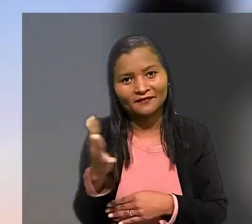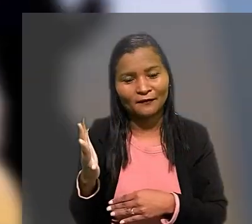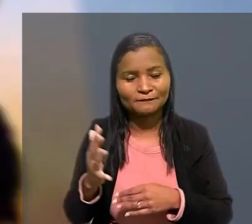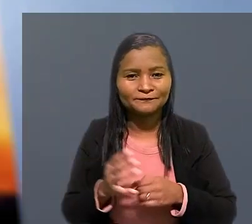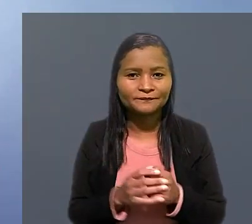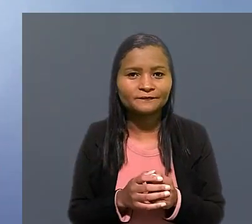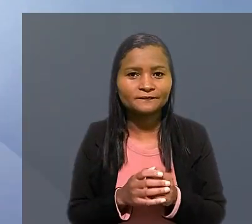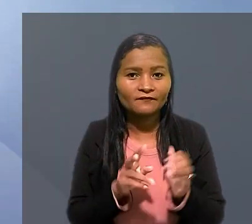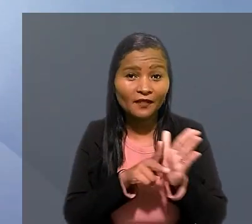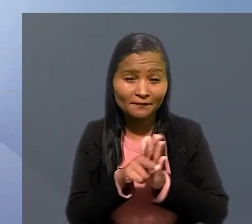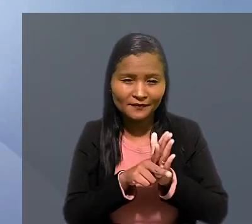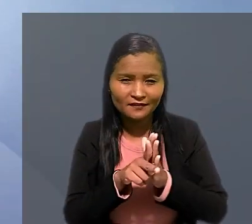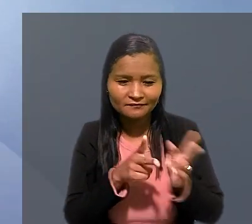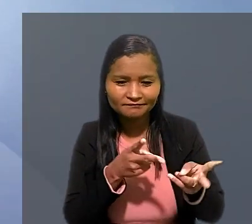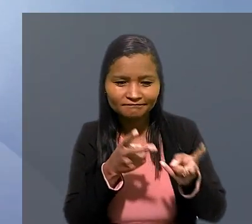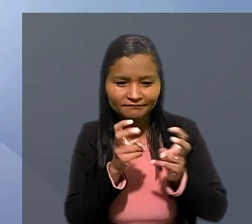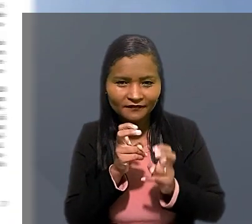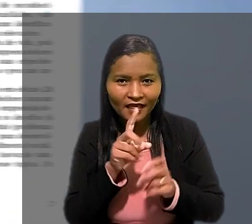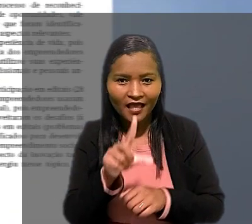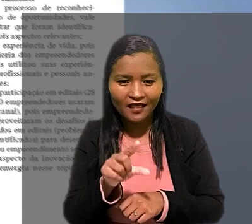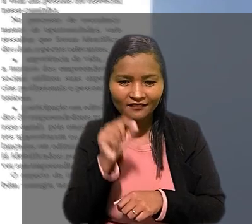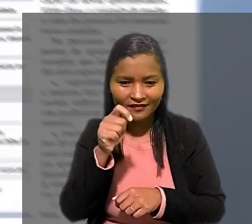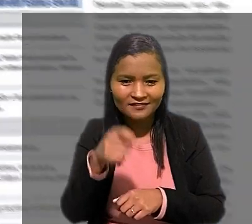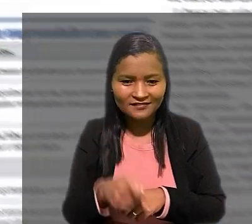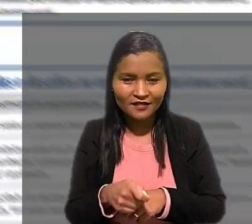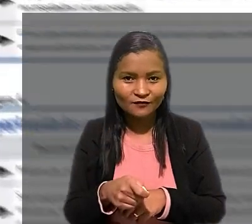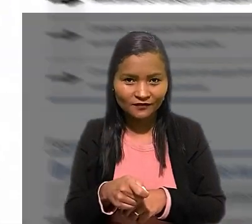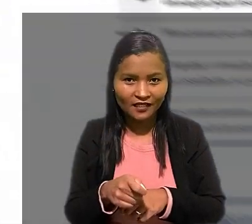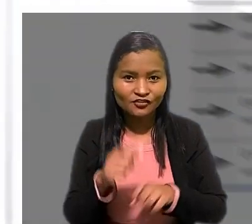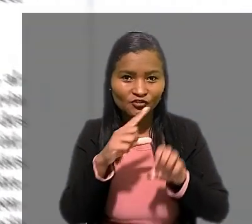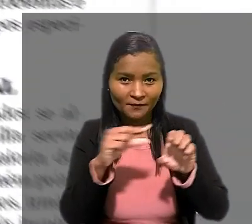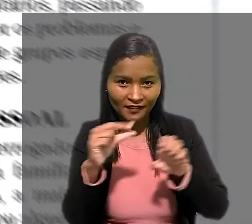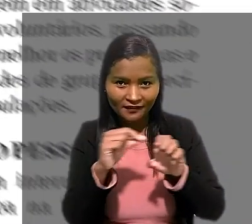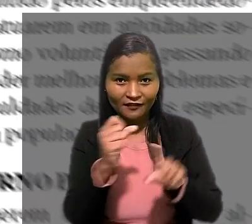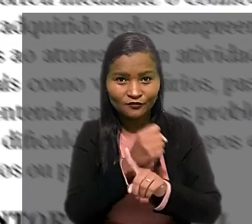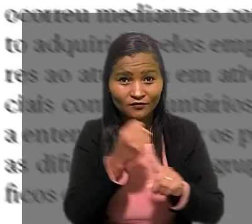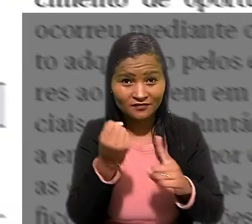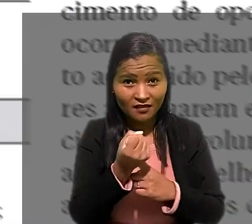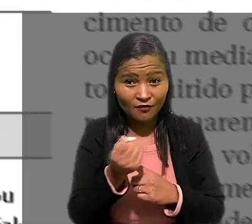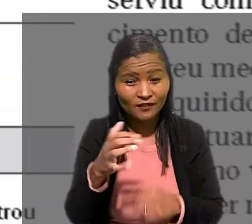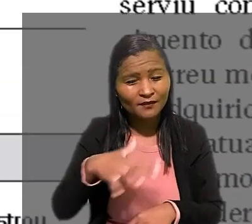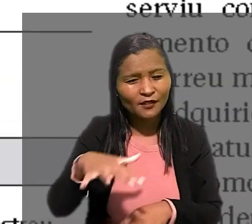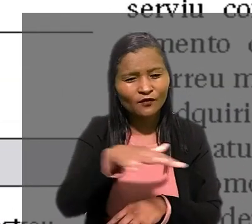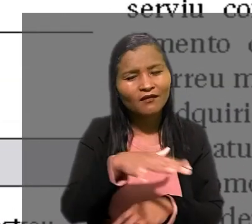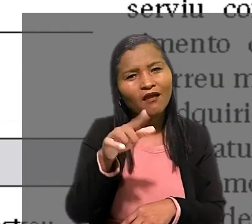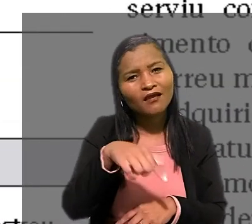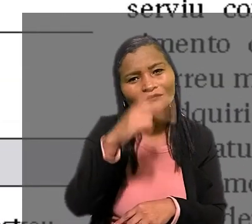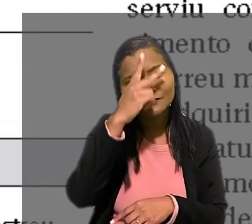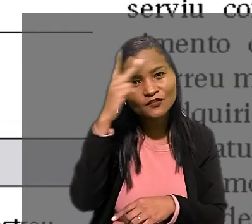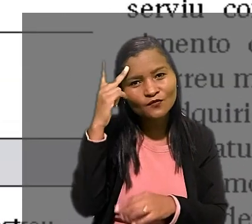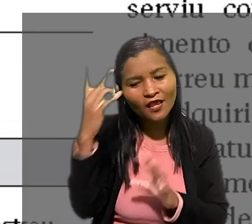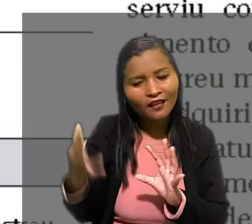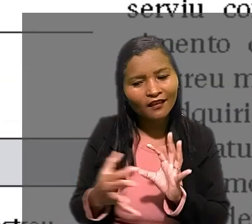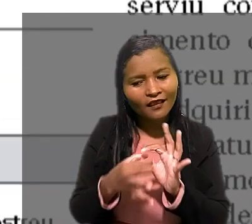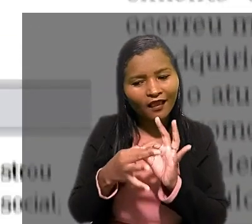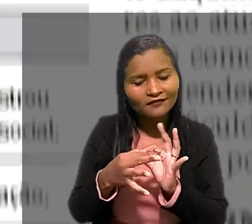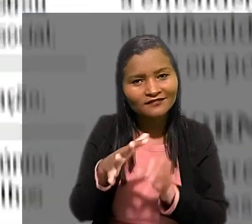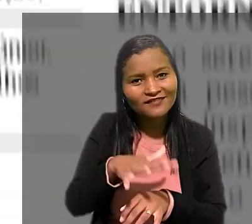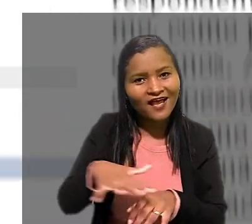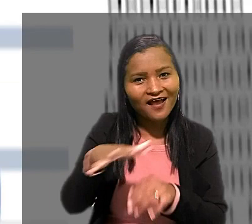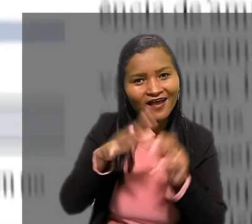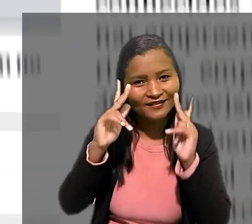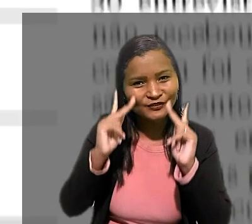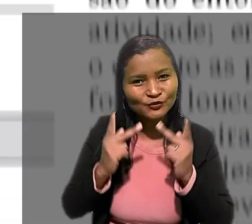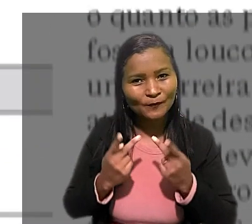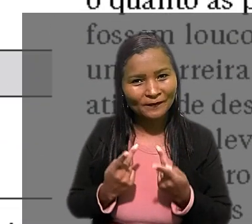A pesquisa constatou que a decisão de empreender no social, na maioria dos casos, é de pessoas ligadas à área de